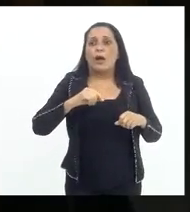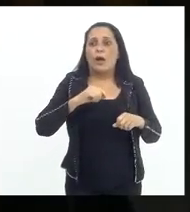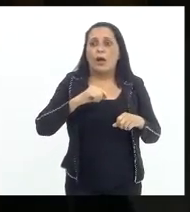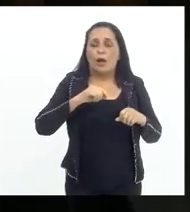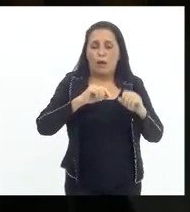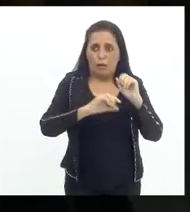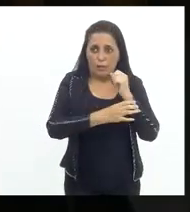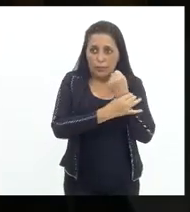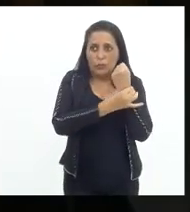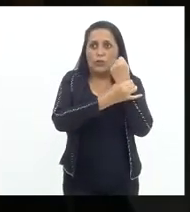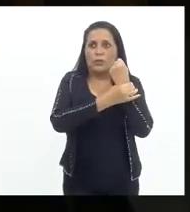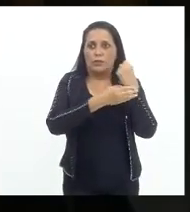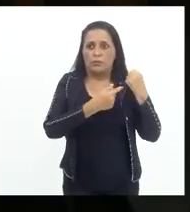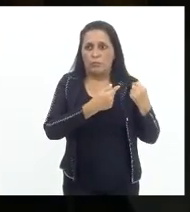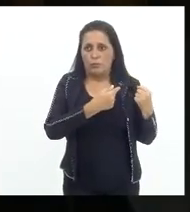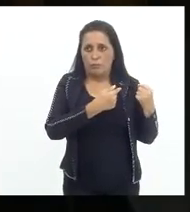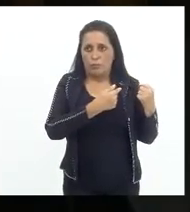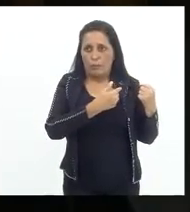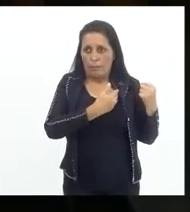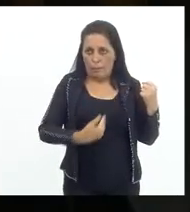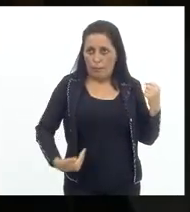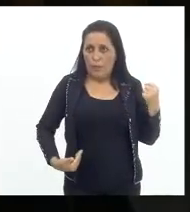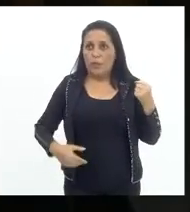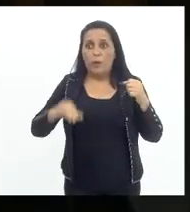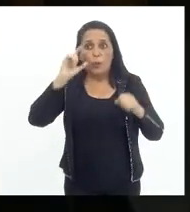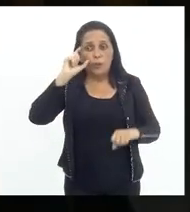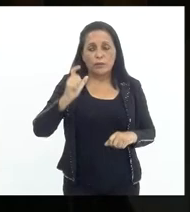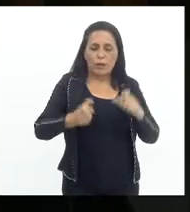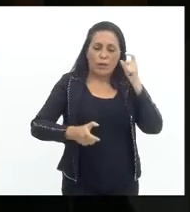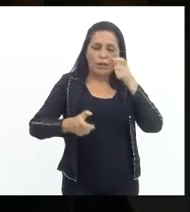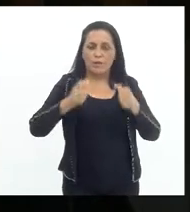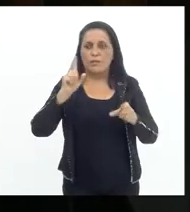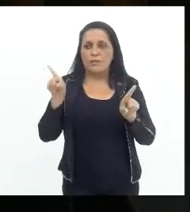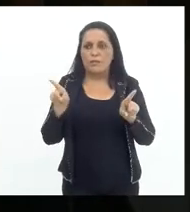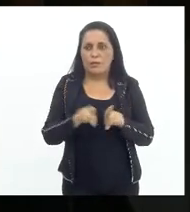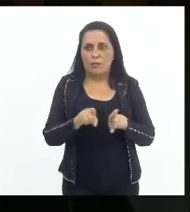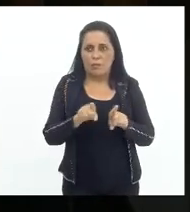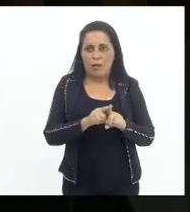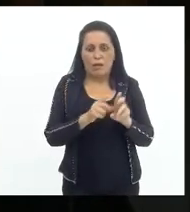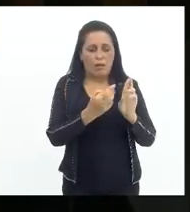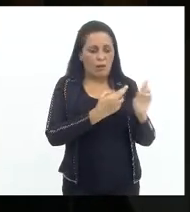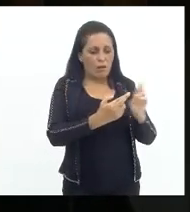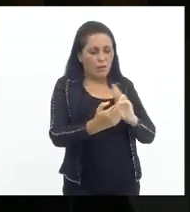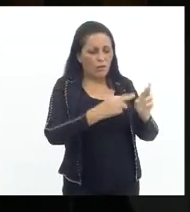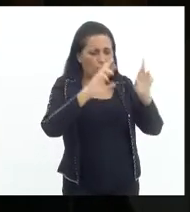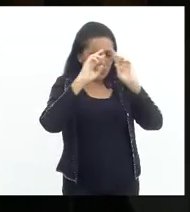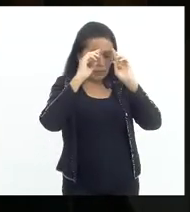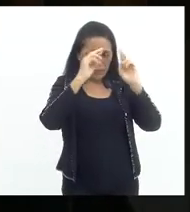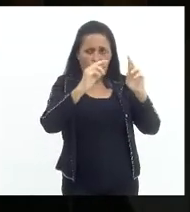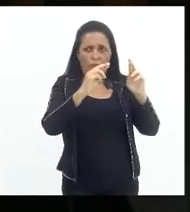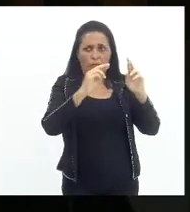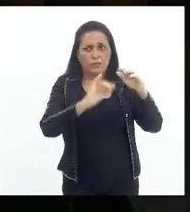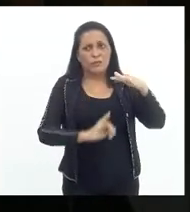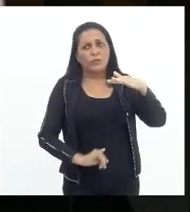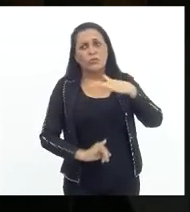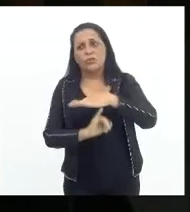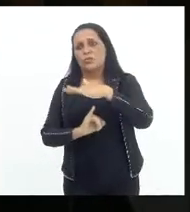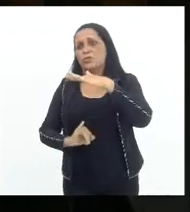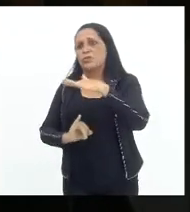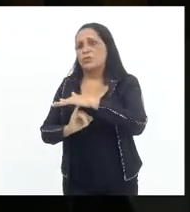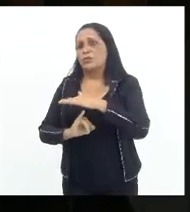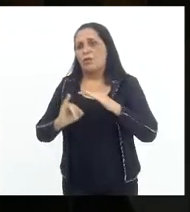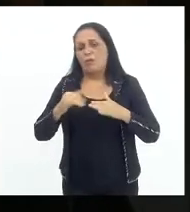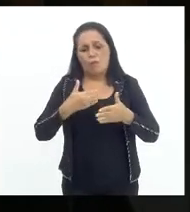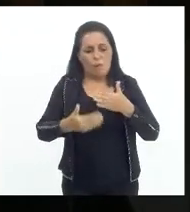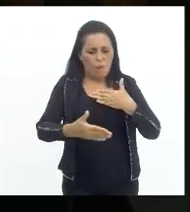máximo respeito ao interesse público e relações respeitosas de caráter institucional quaisquer que